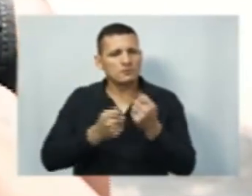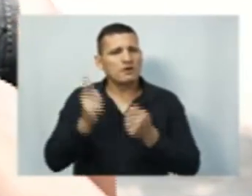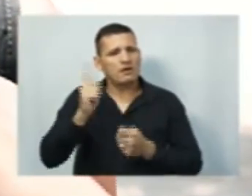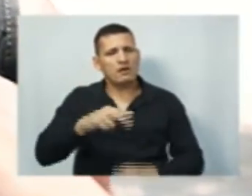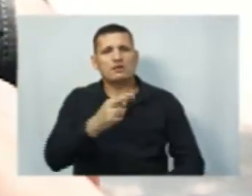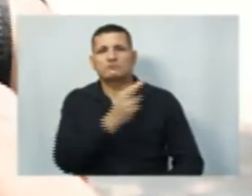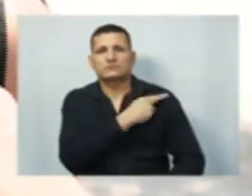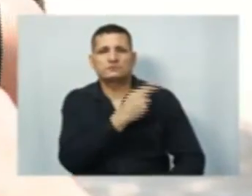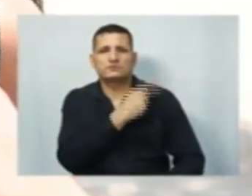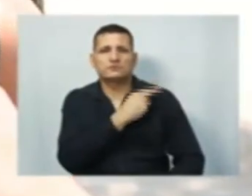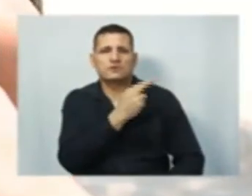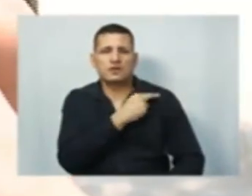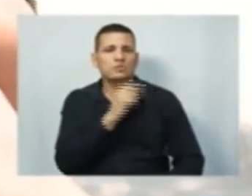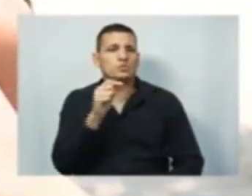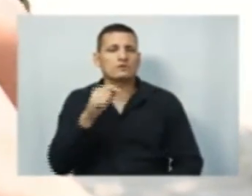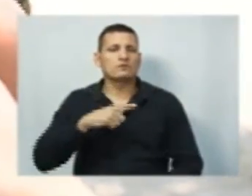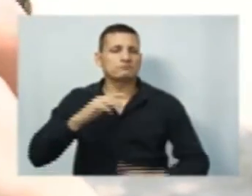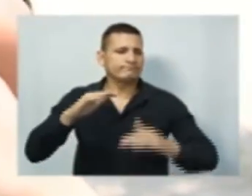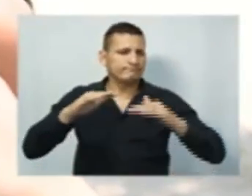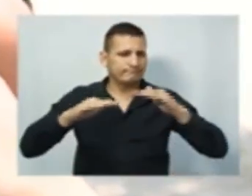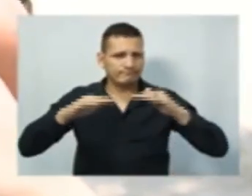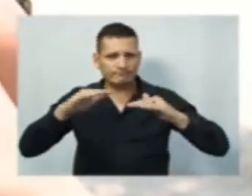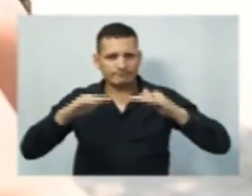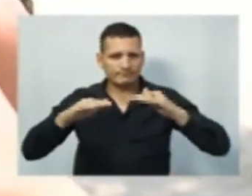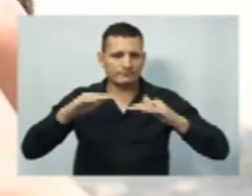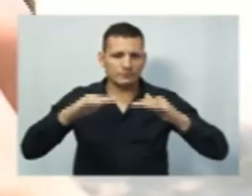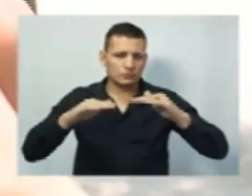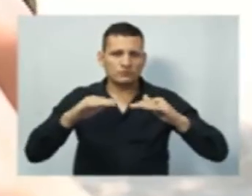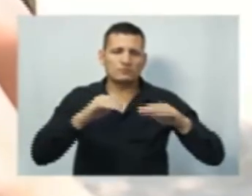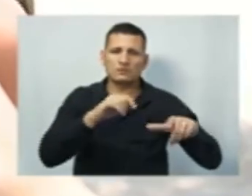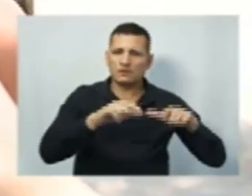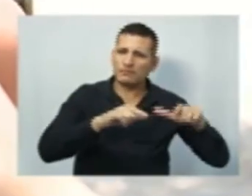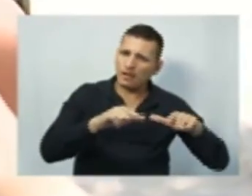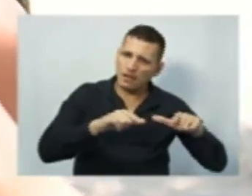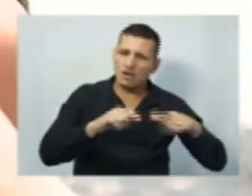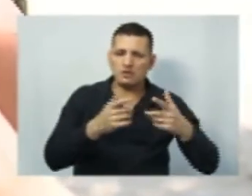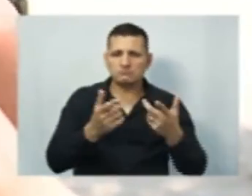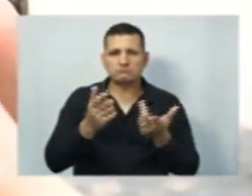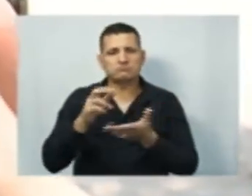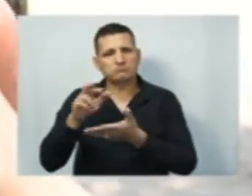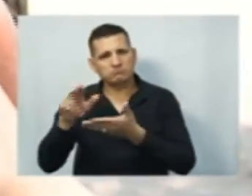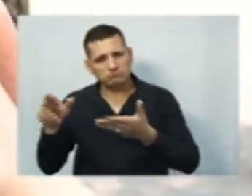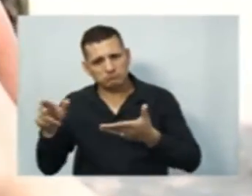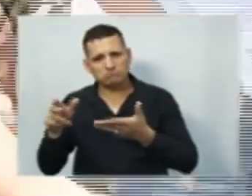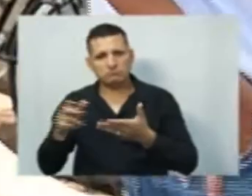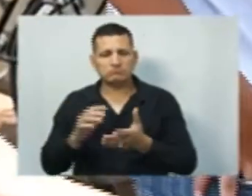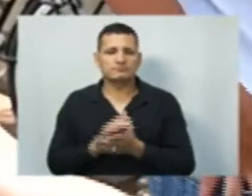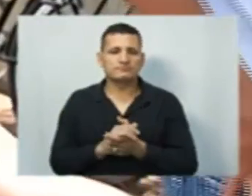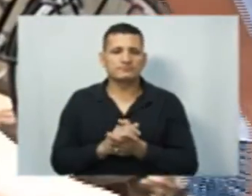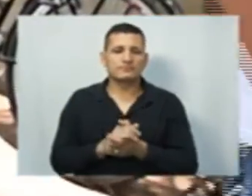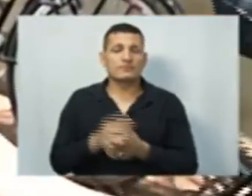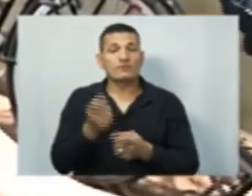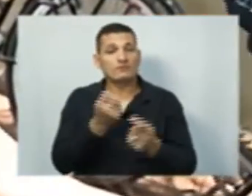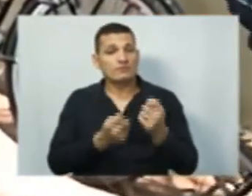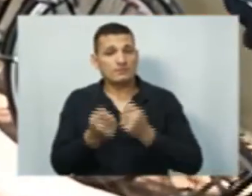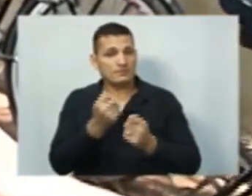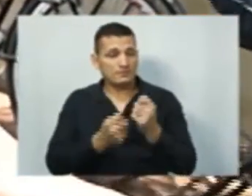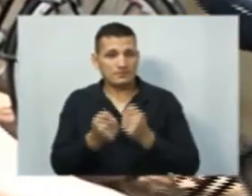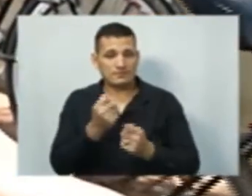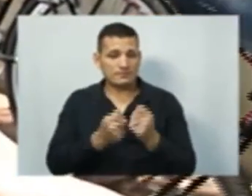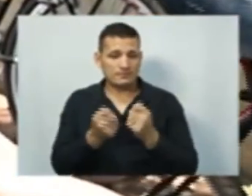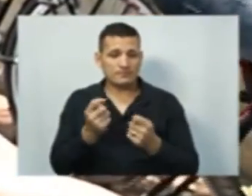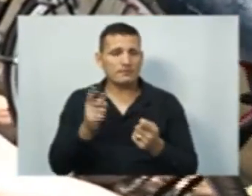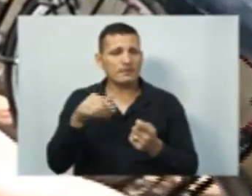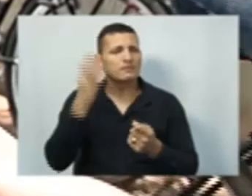responsável por conseguir um equilíbrio entre os bens e os serviços limitados e as vantagens ilimitadas. A economia é